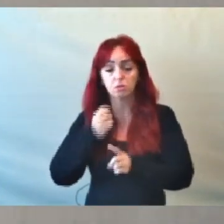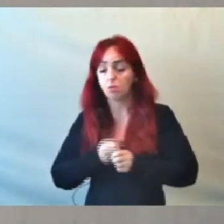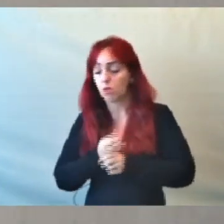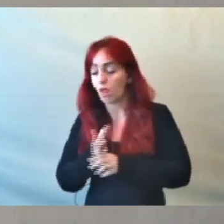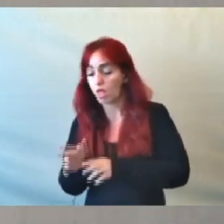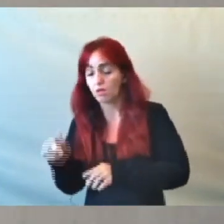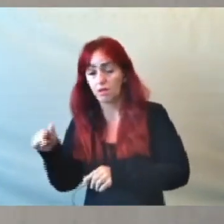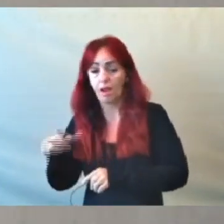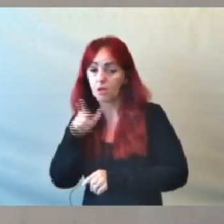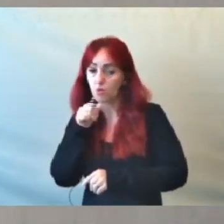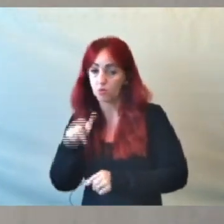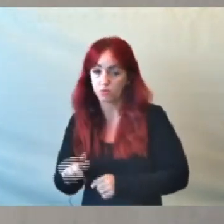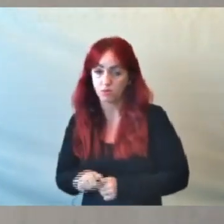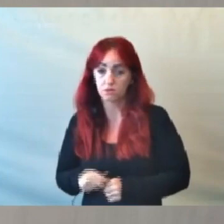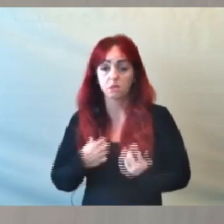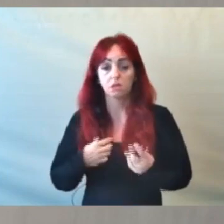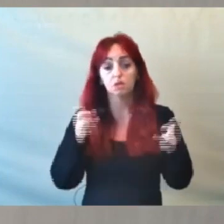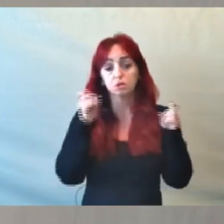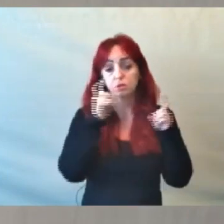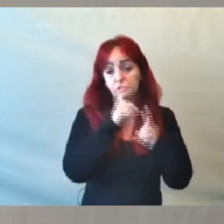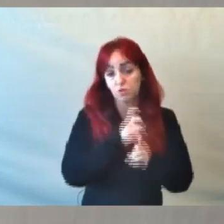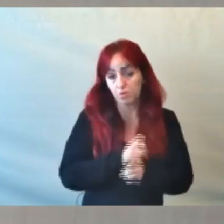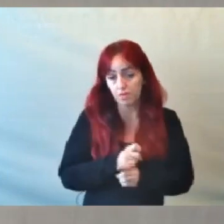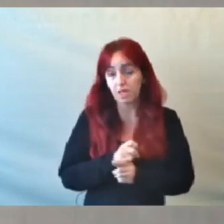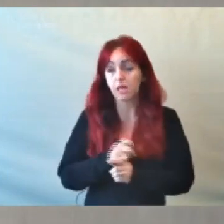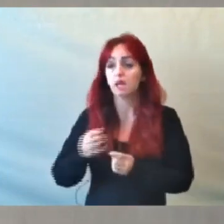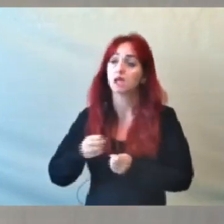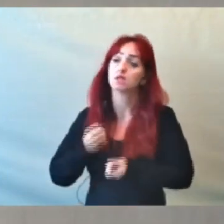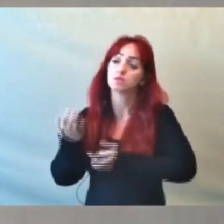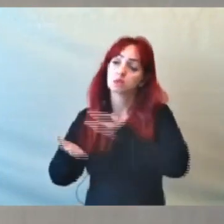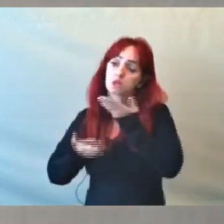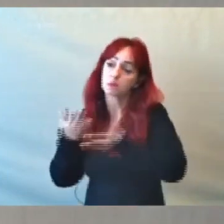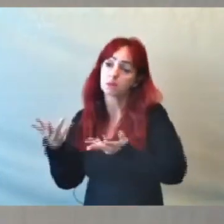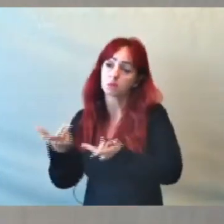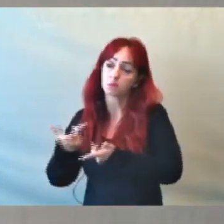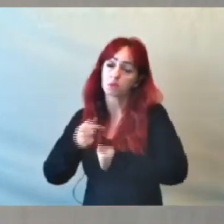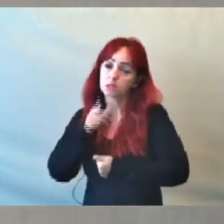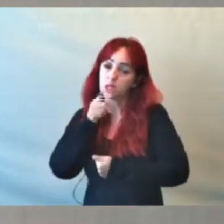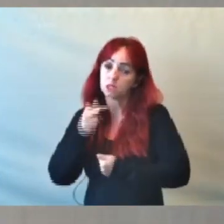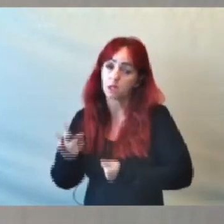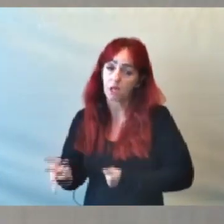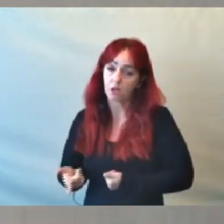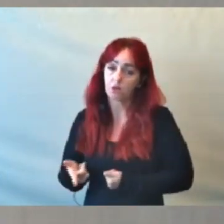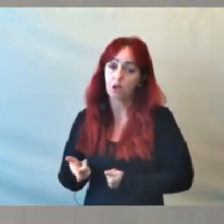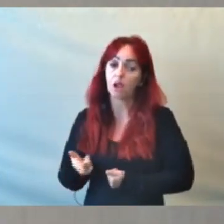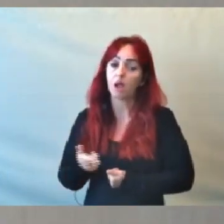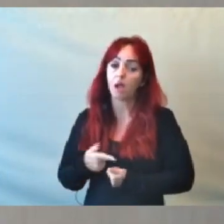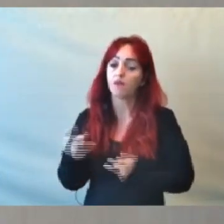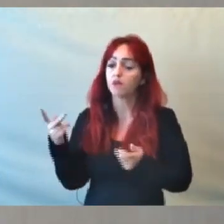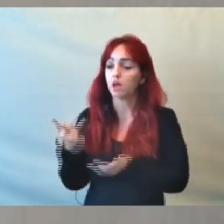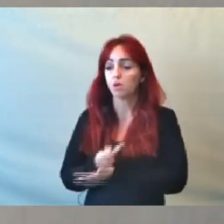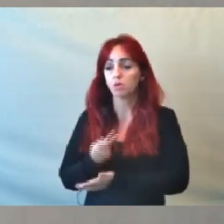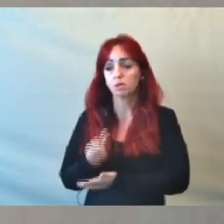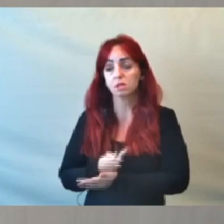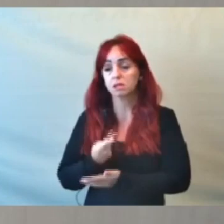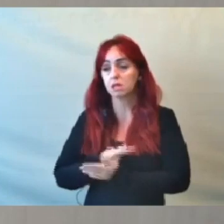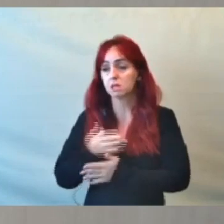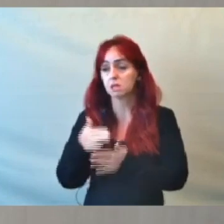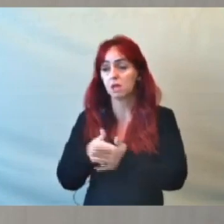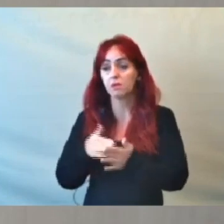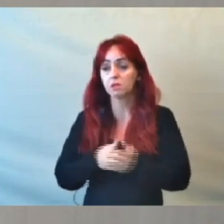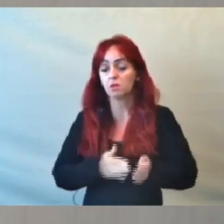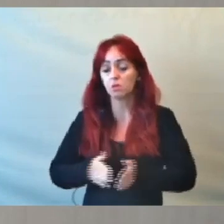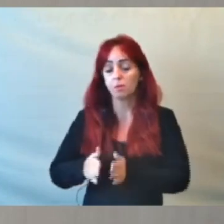Dificilmente a recuperação e a manutenção da qualidade de água da lagoa serão viabilizadas sem intervenções na sua bacia hidrográfica, relacionadas à